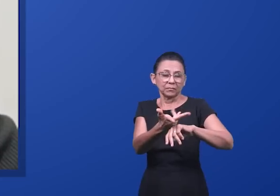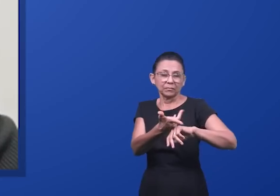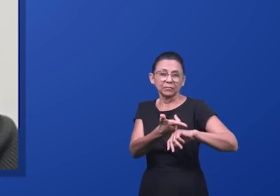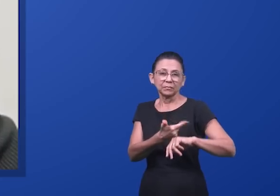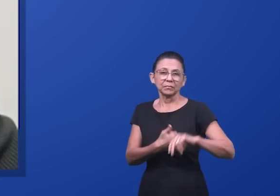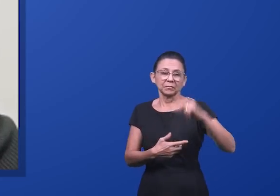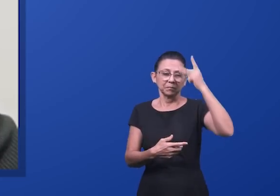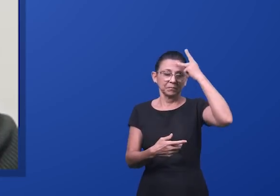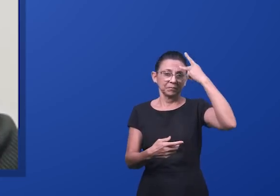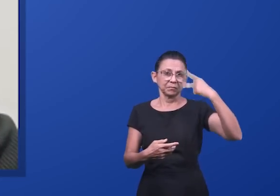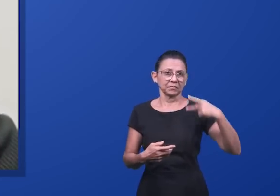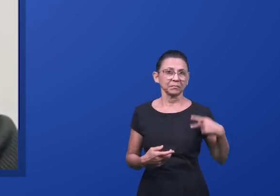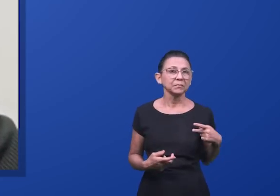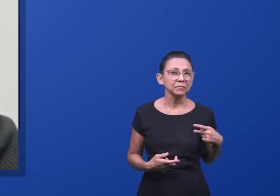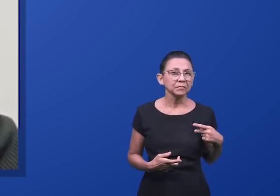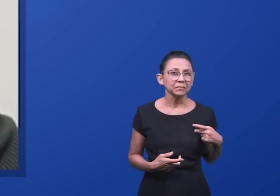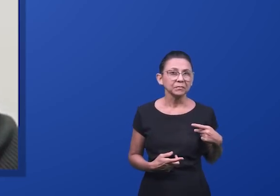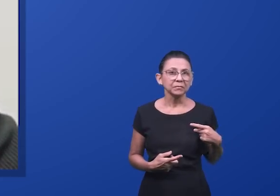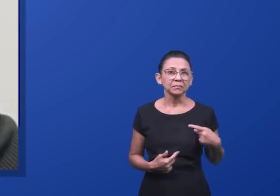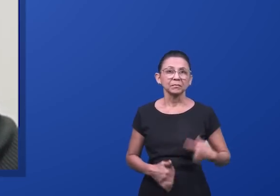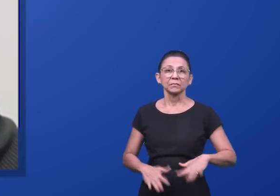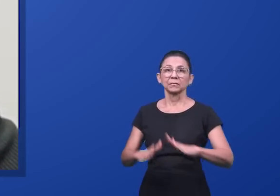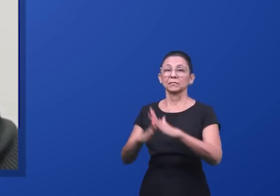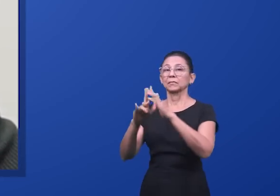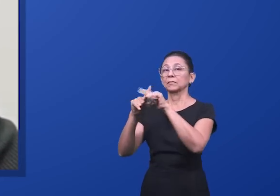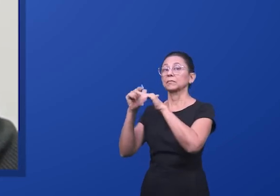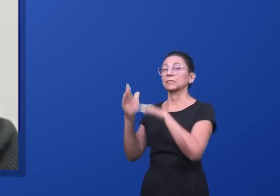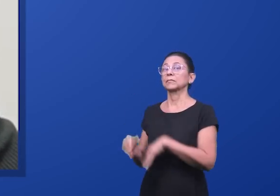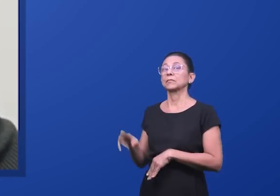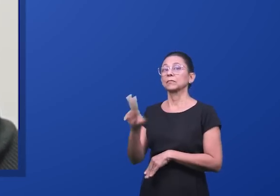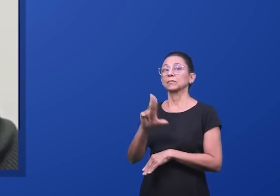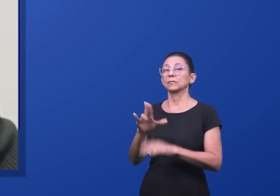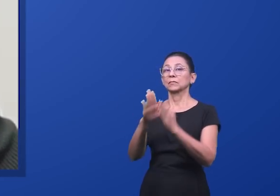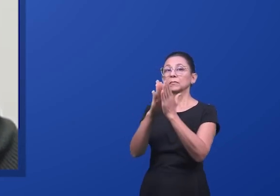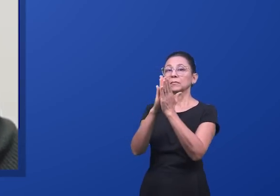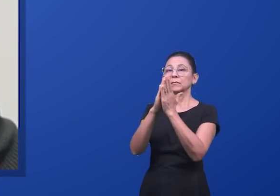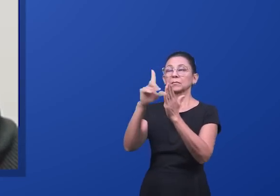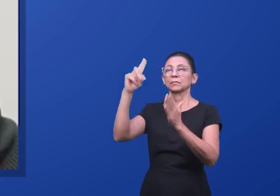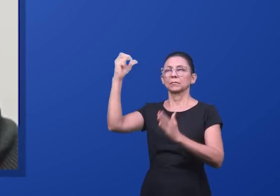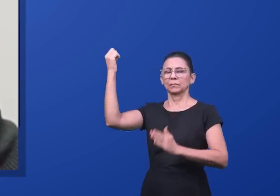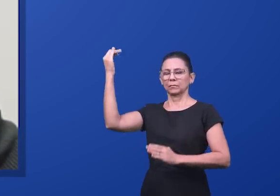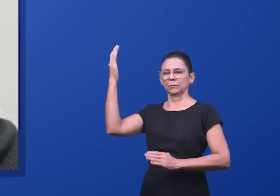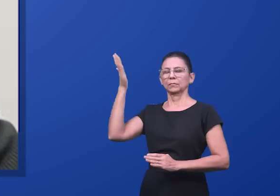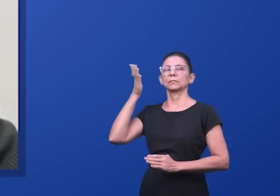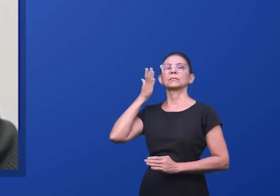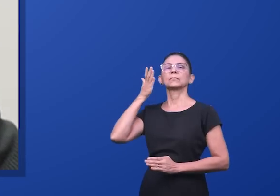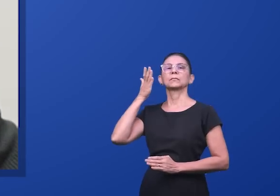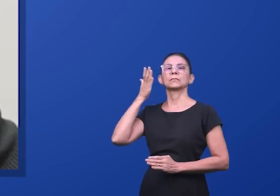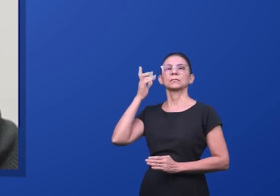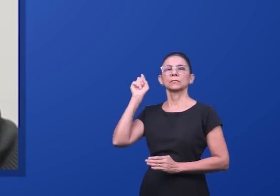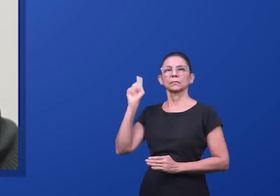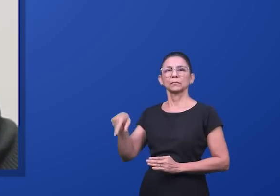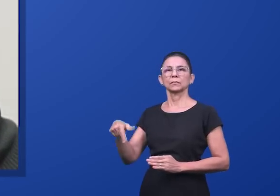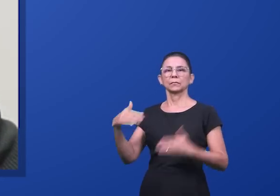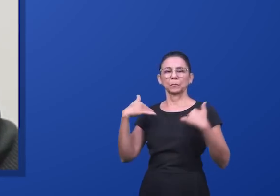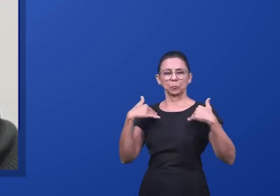seus ensinos teológicos, com palavras convincentes. A Igreja